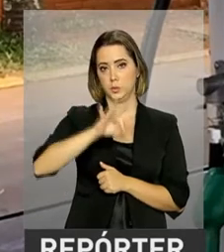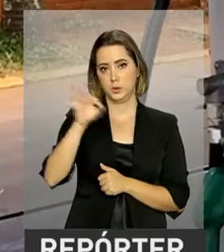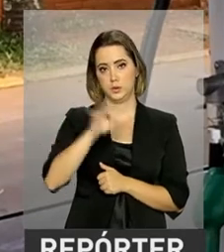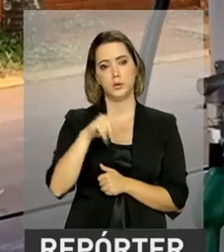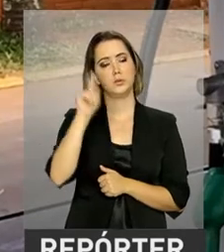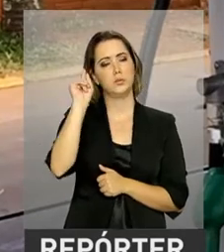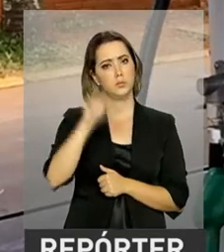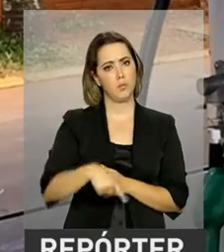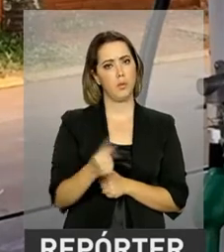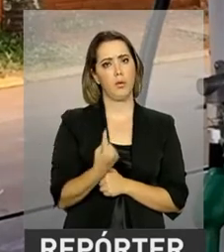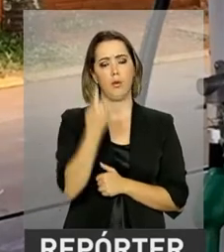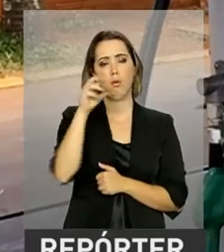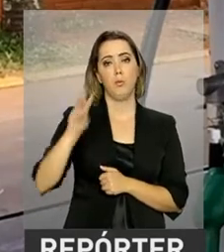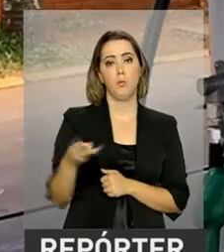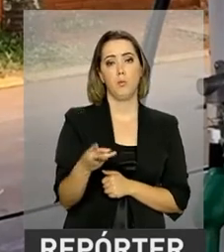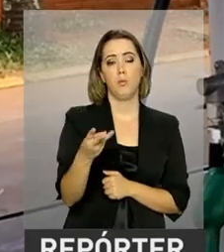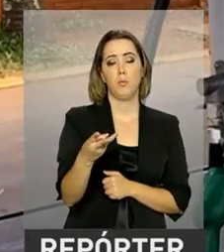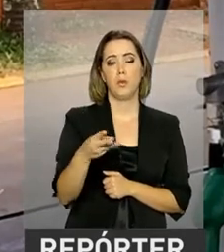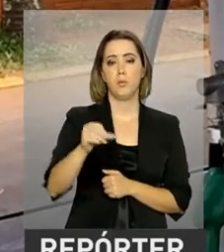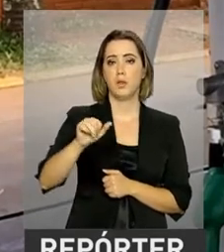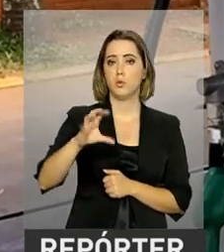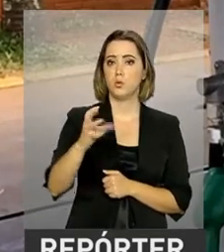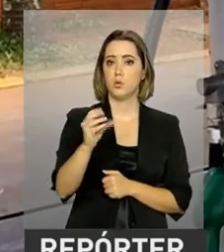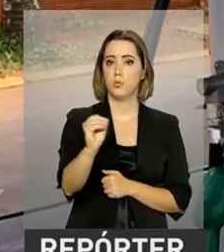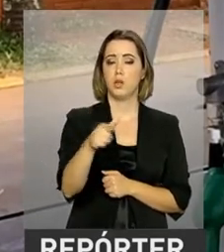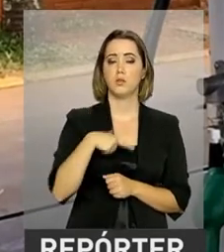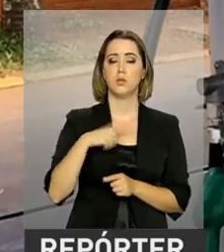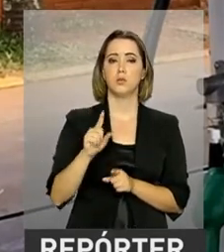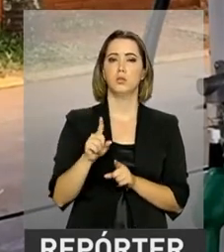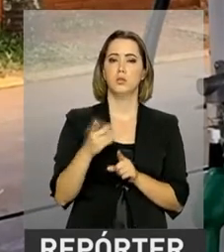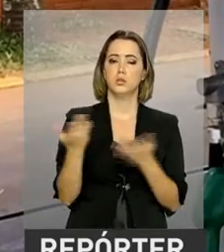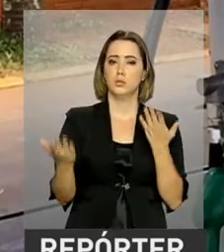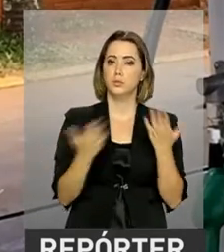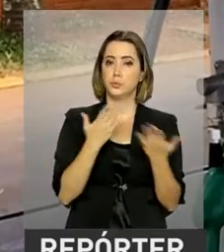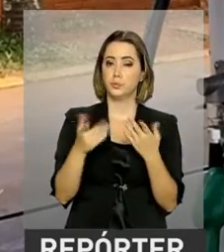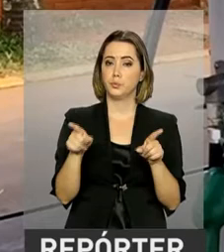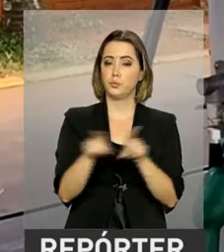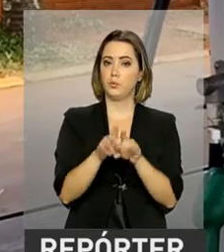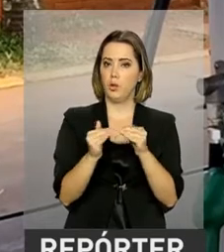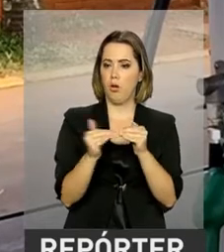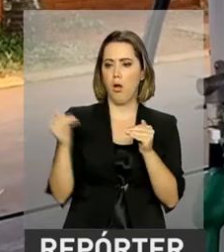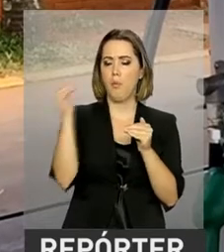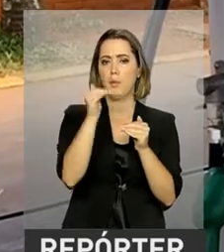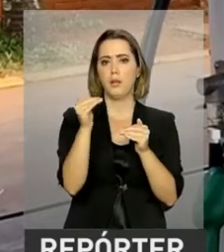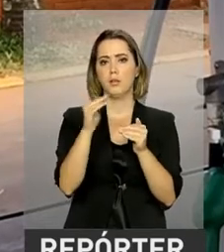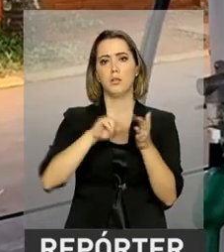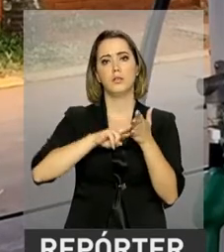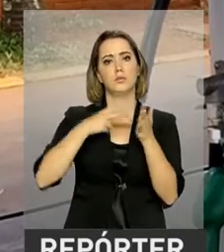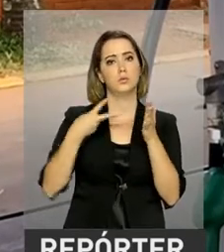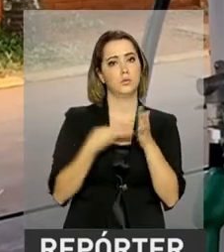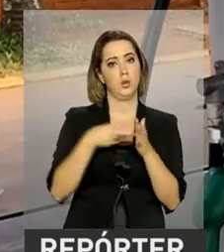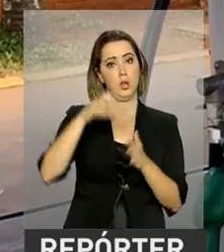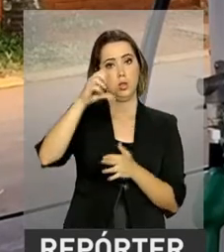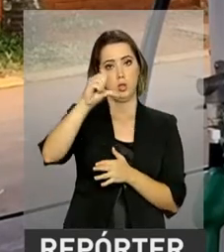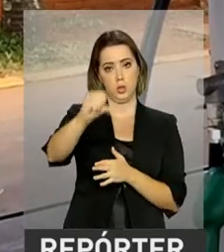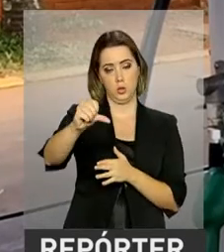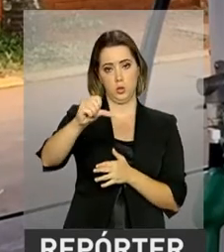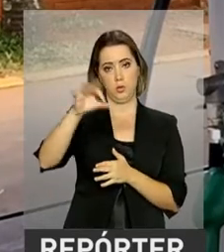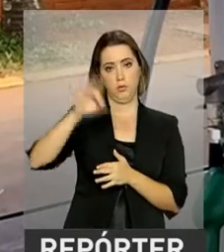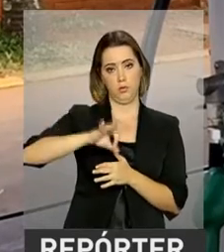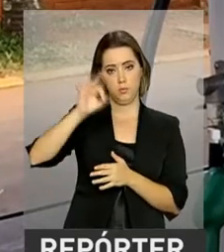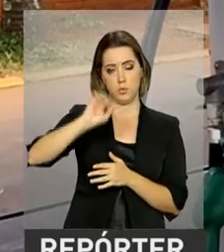1º de março de 2018 e 2019 o percentual de biodiesel na mistura deve aumentar respectivamente para 9 e 10 por